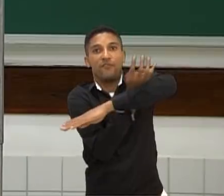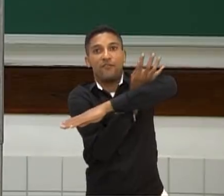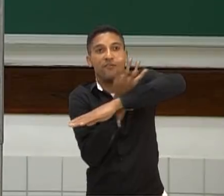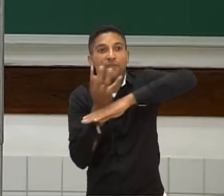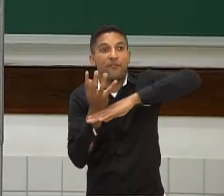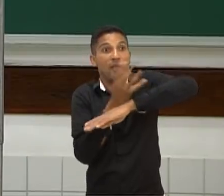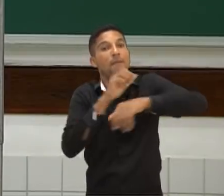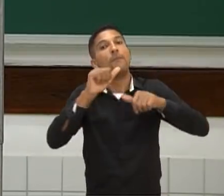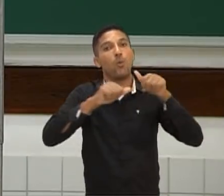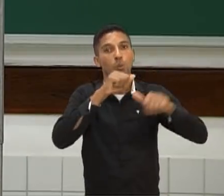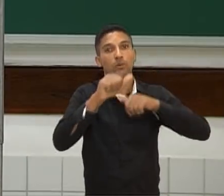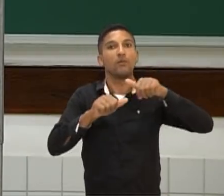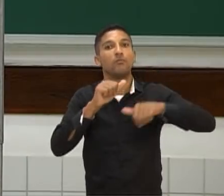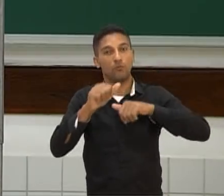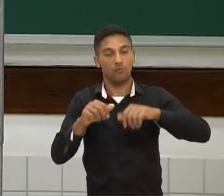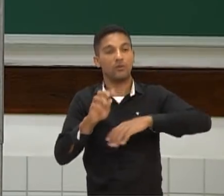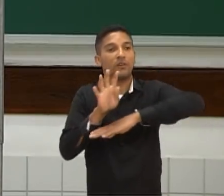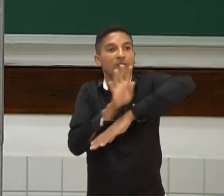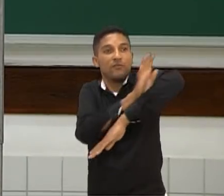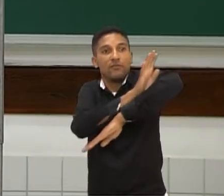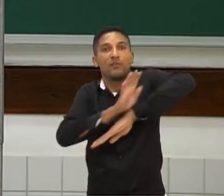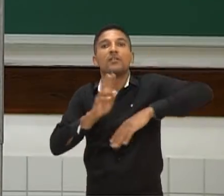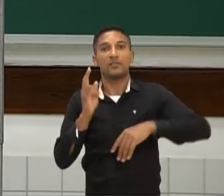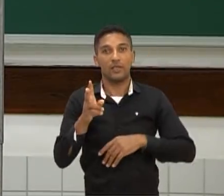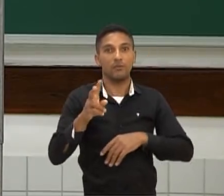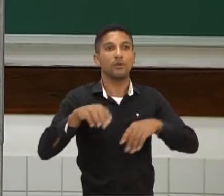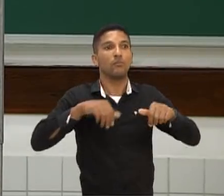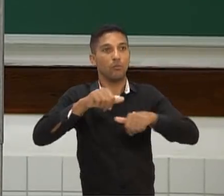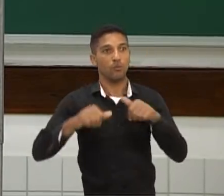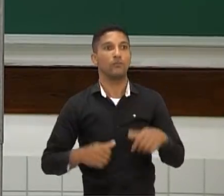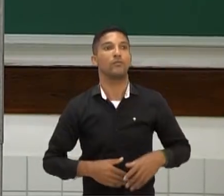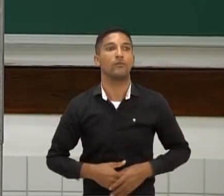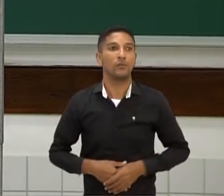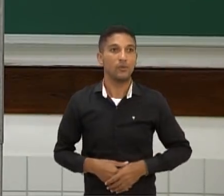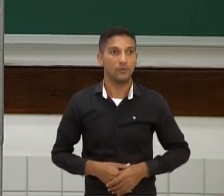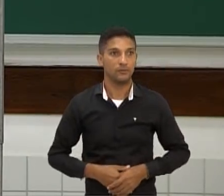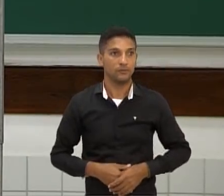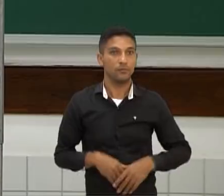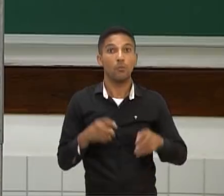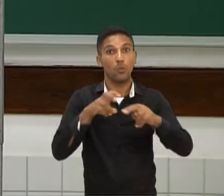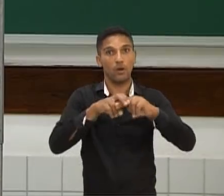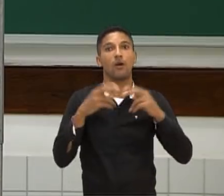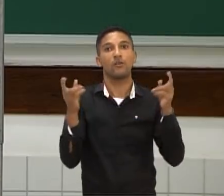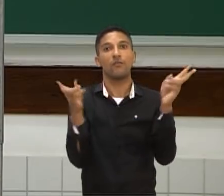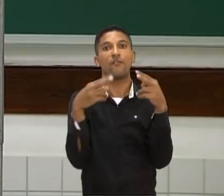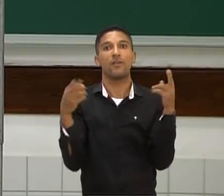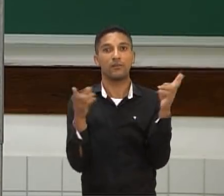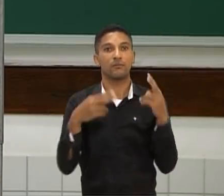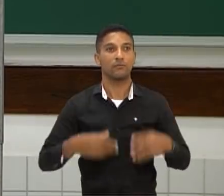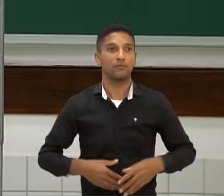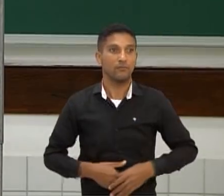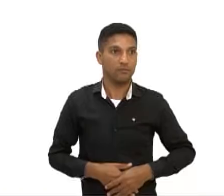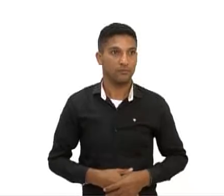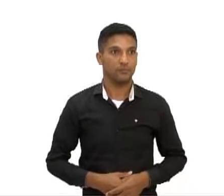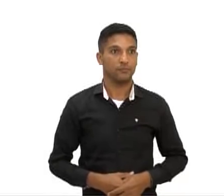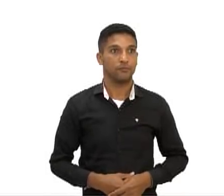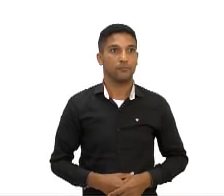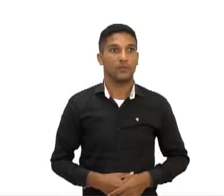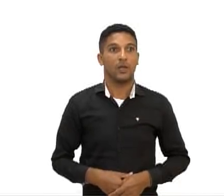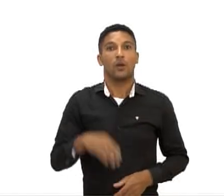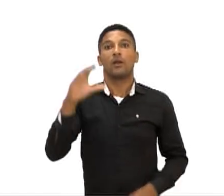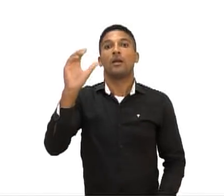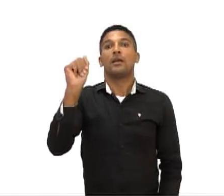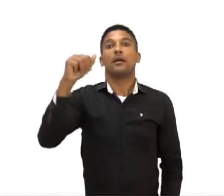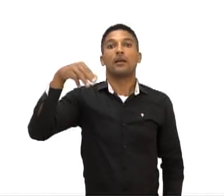dunas. É uma paisagem que ela está em constante movimento devido à ação dos ventos. Os